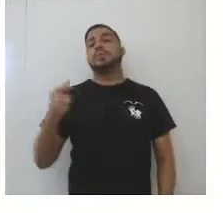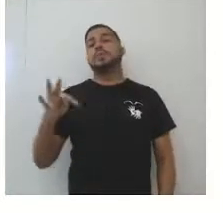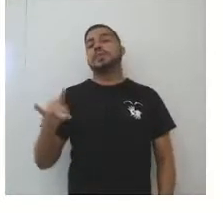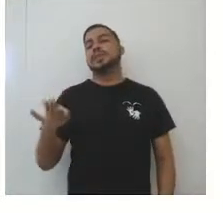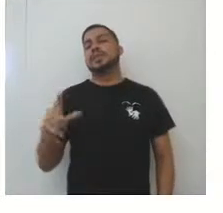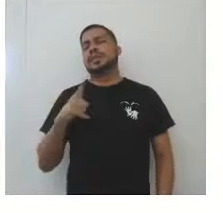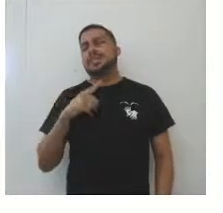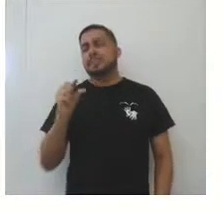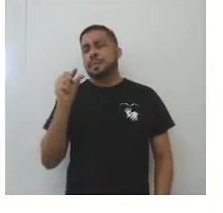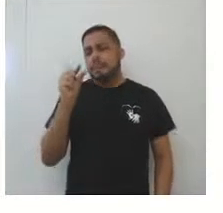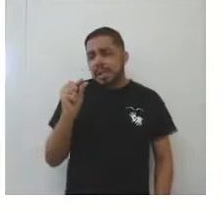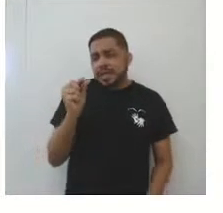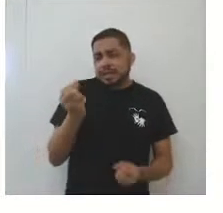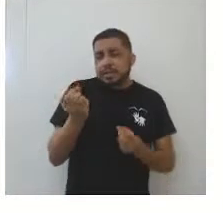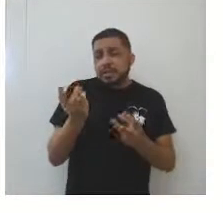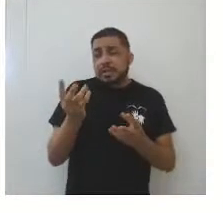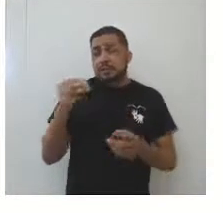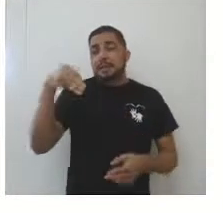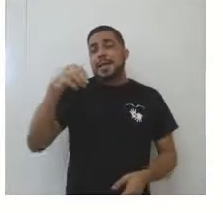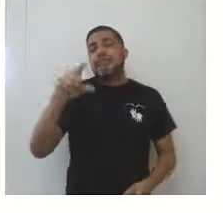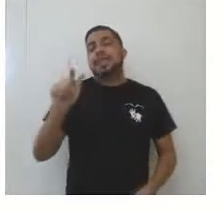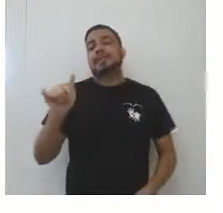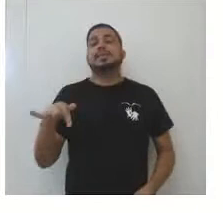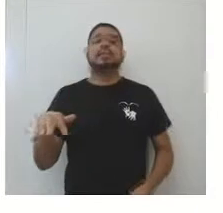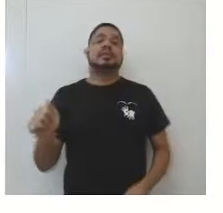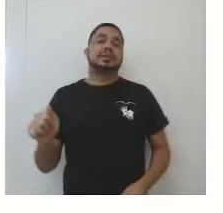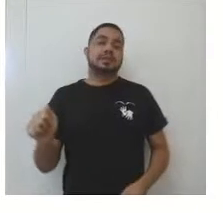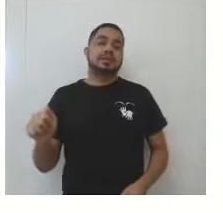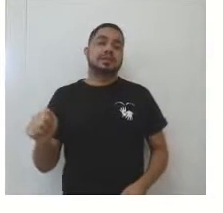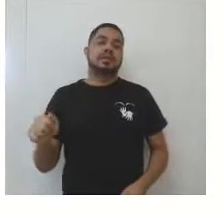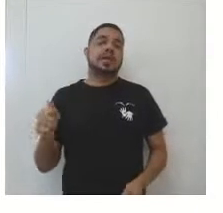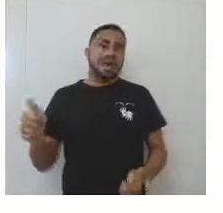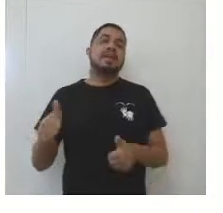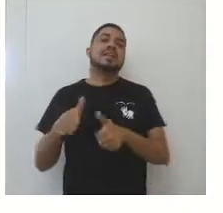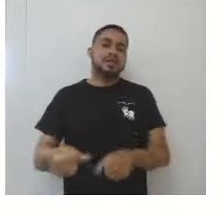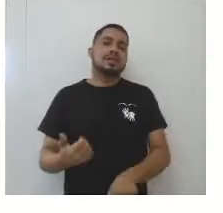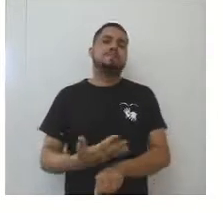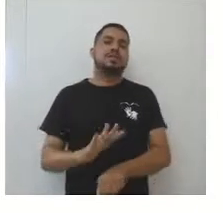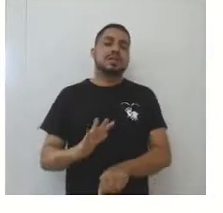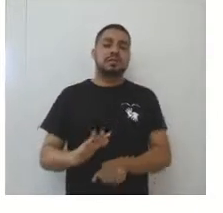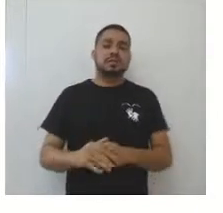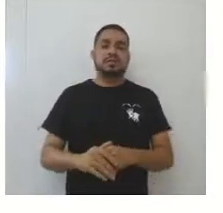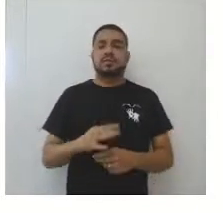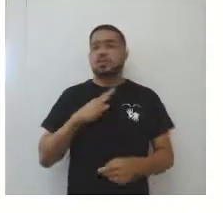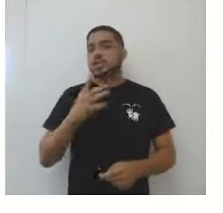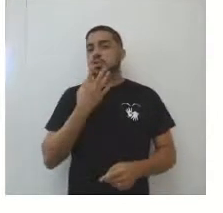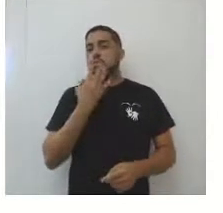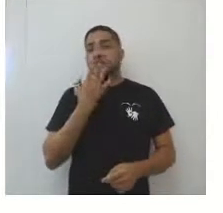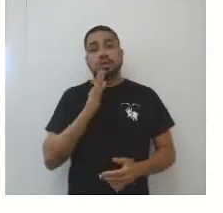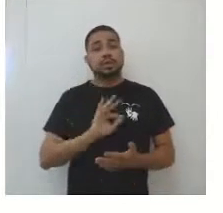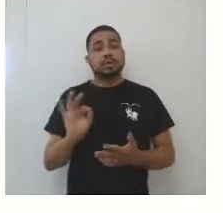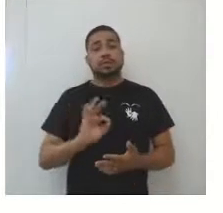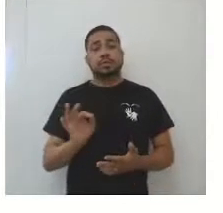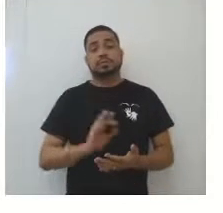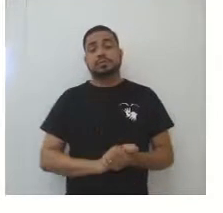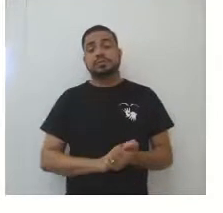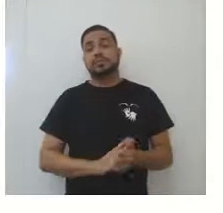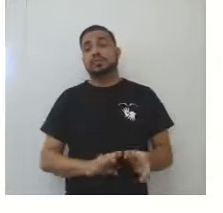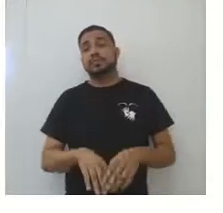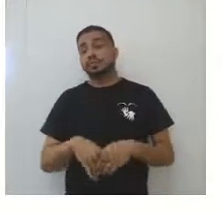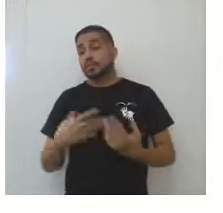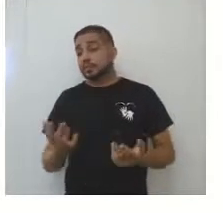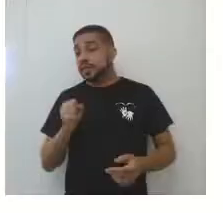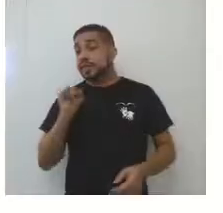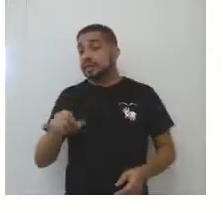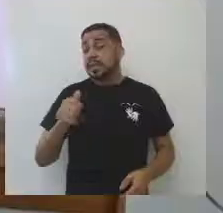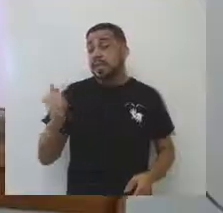uma pequena quantidade de melanina, que deixa ele muito branco, tá? O albino não tem coloração nenhuma e é recessivo. Aí assim,